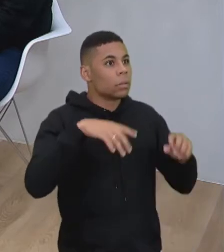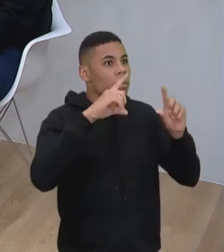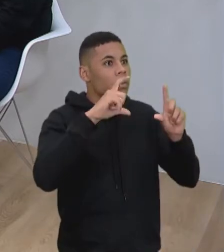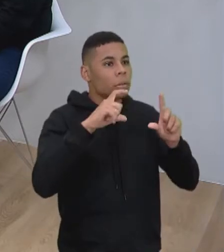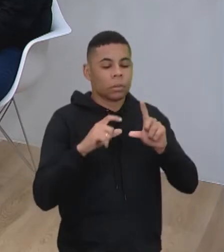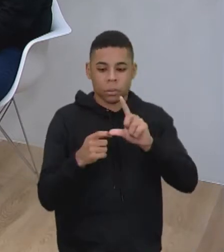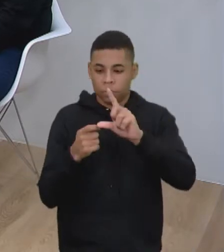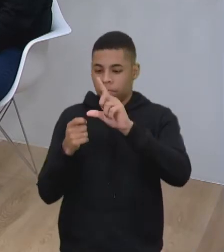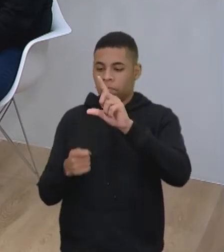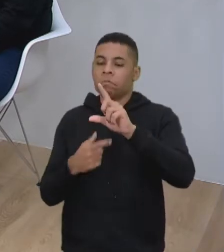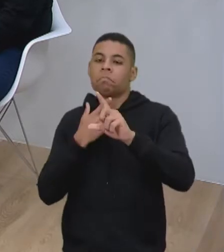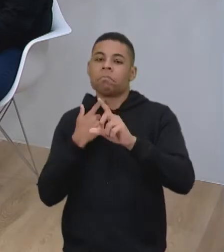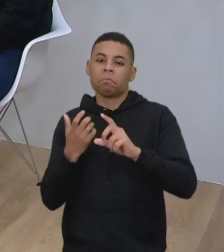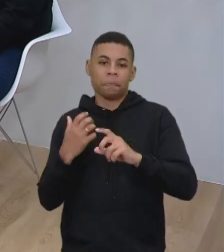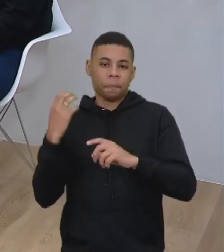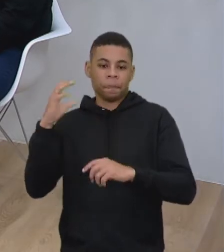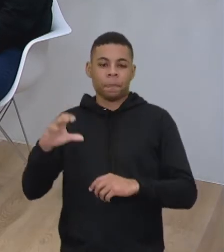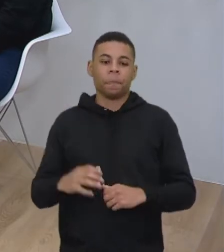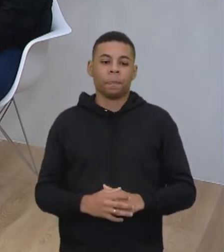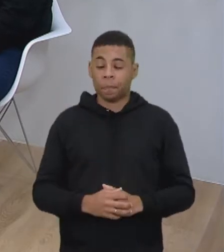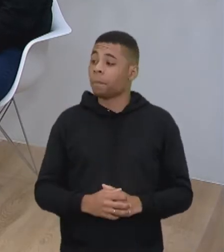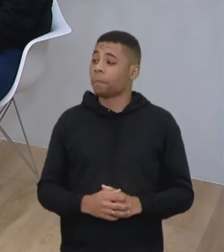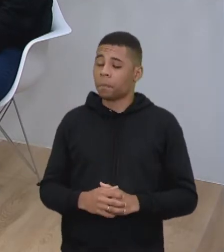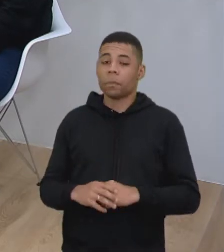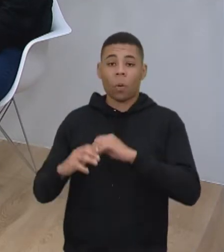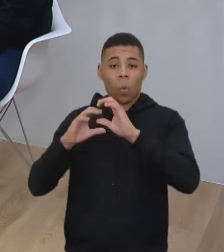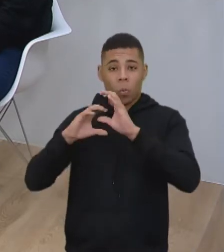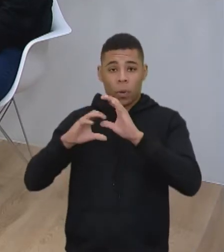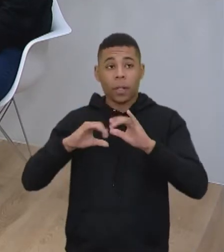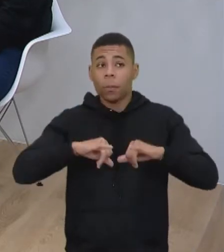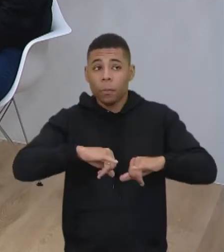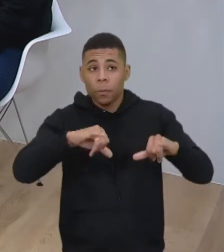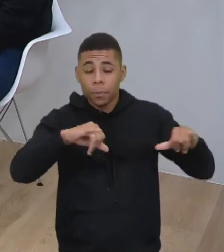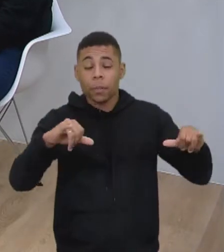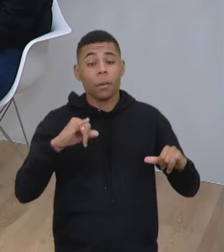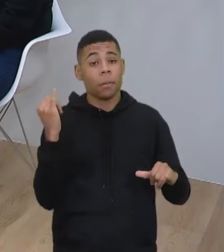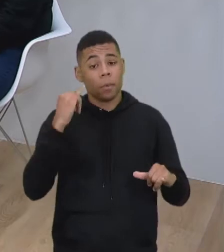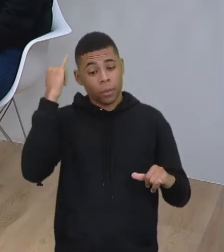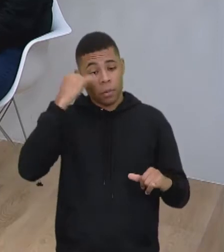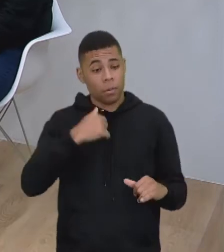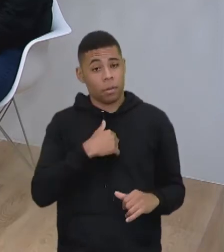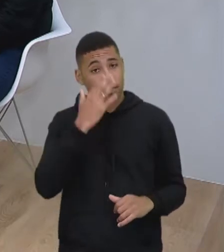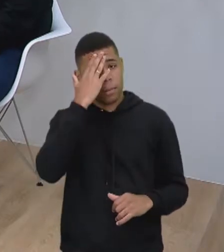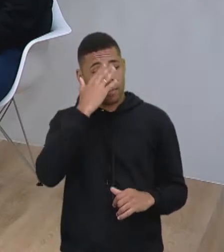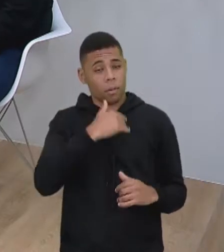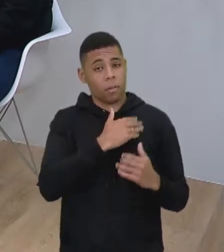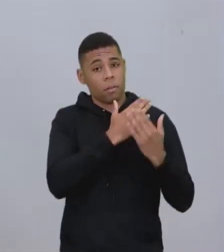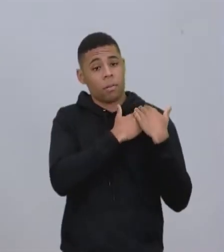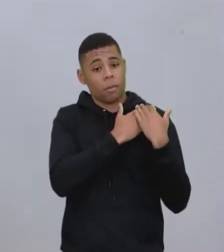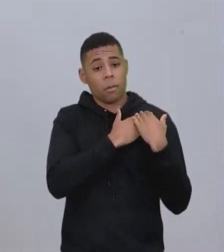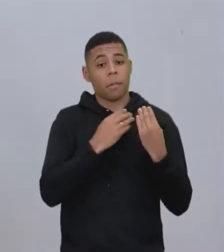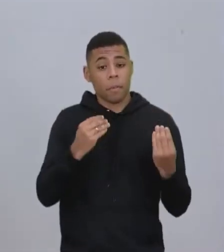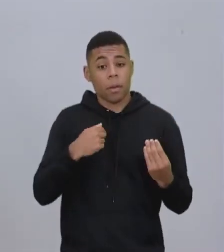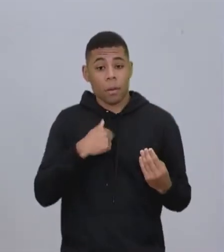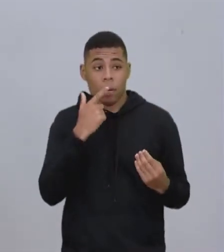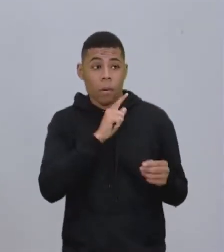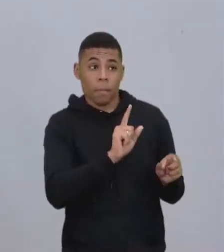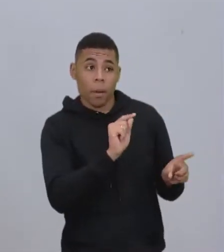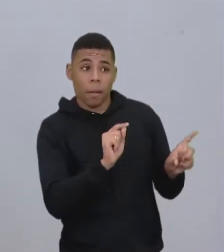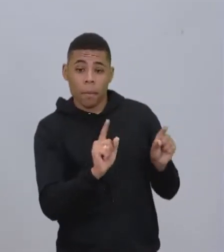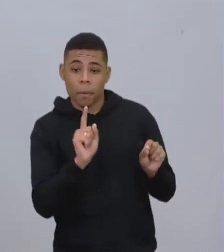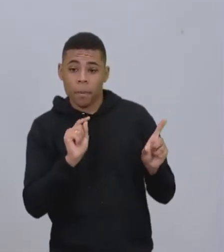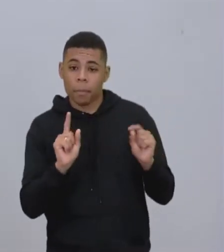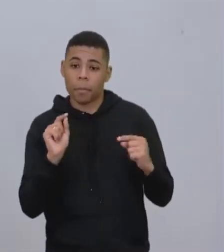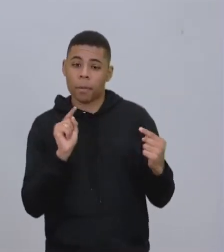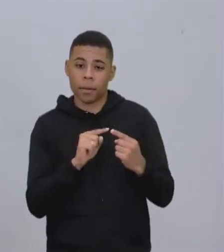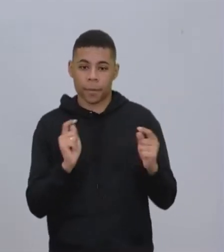verdade. Em criação e comunicação publicitária, é interessante a gente associar essa responsabilidade ao momento de curadoria, né? Que é aquele momento onde